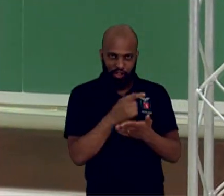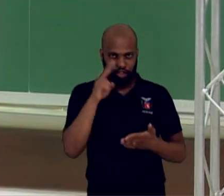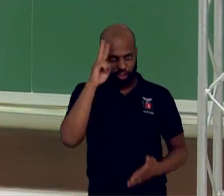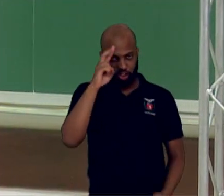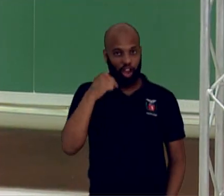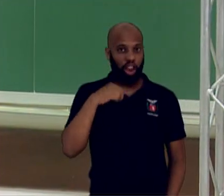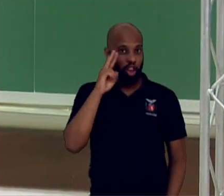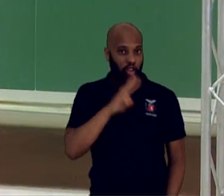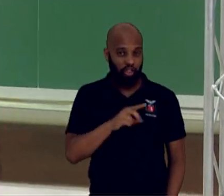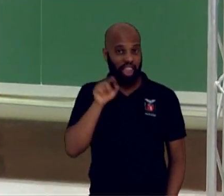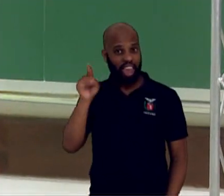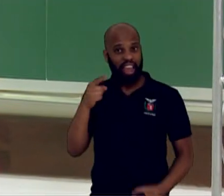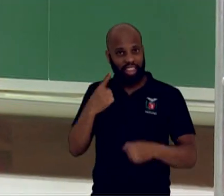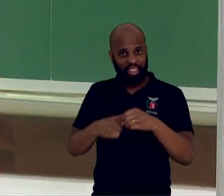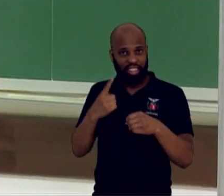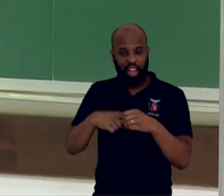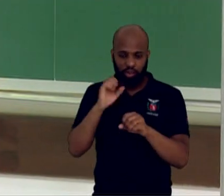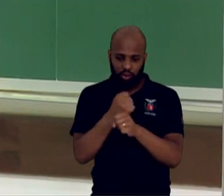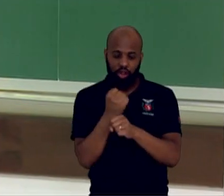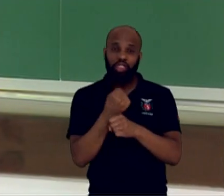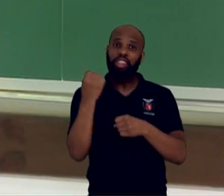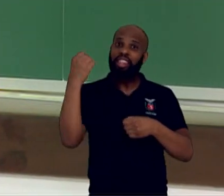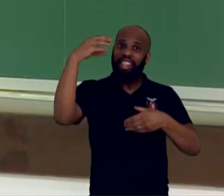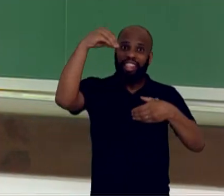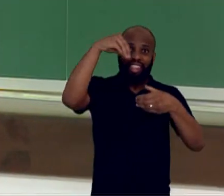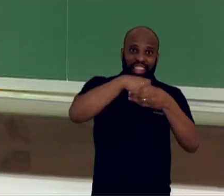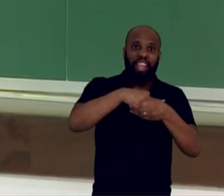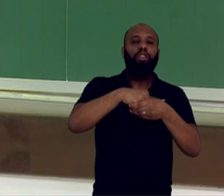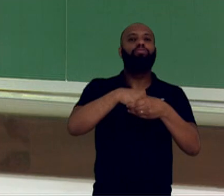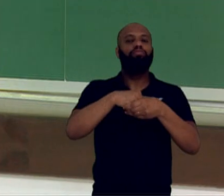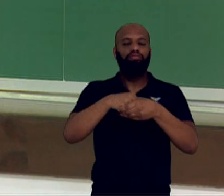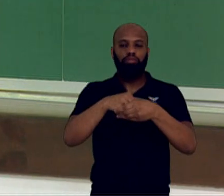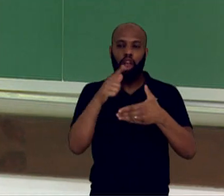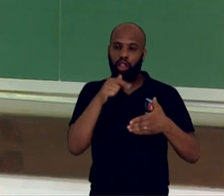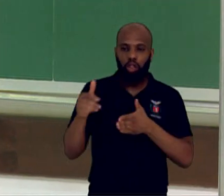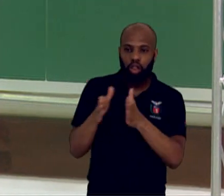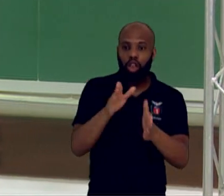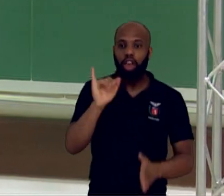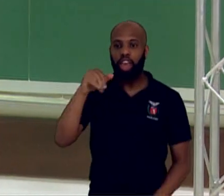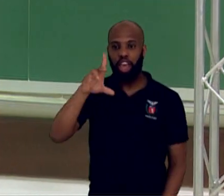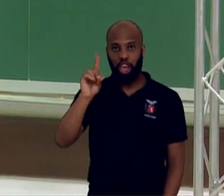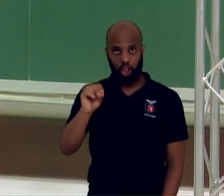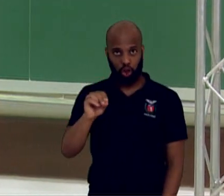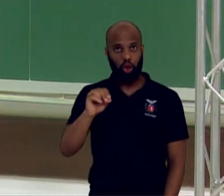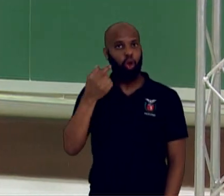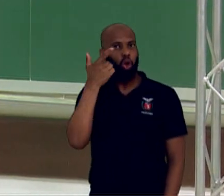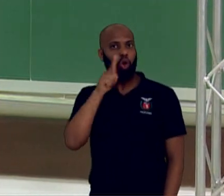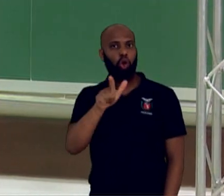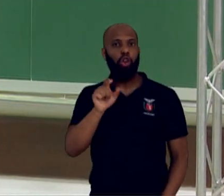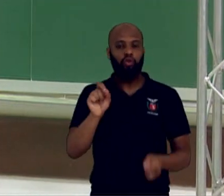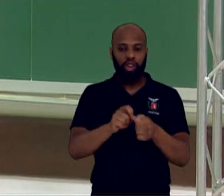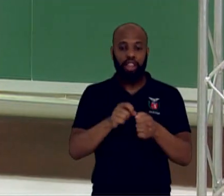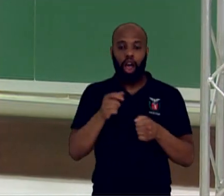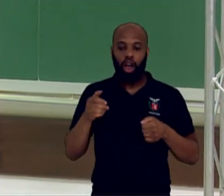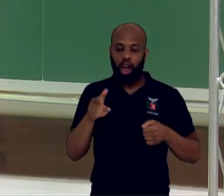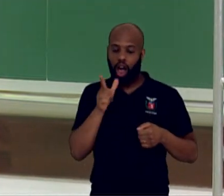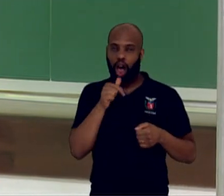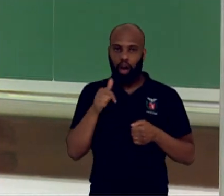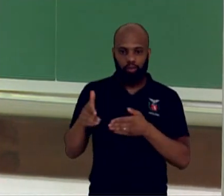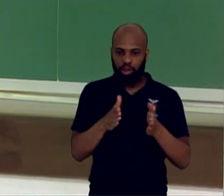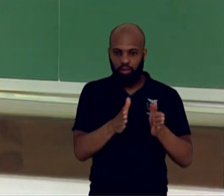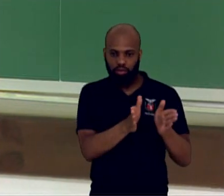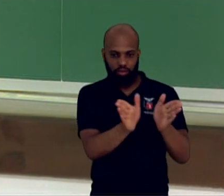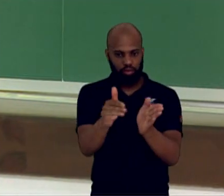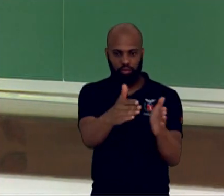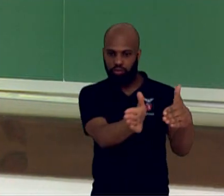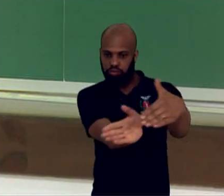foi construída praticamente dentro do rio Indo. Então a cidade, eles conseguiram desviar o percurso do rio, de maneira